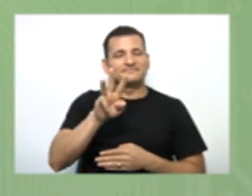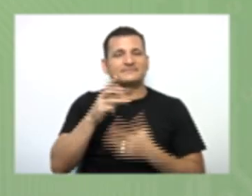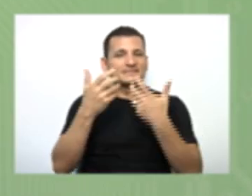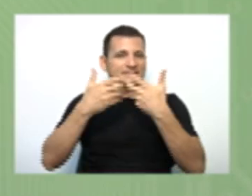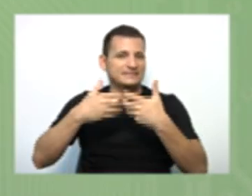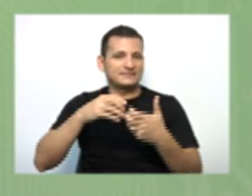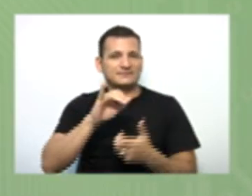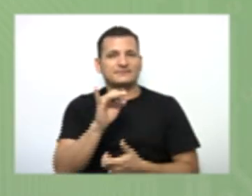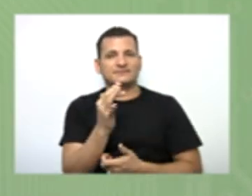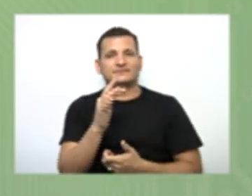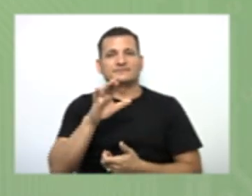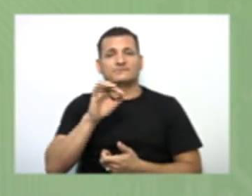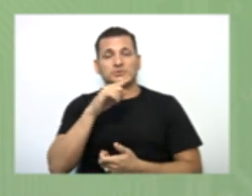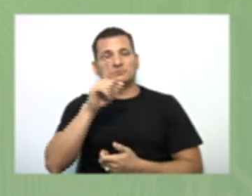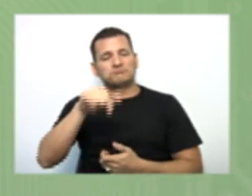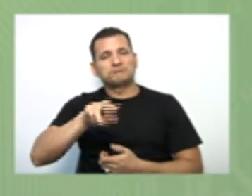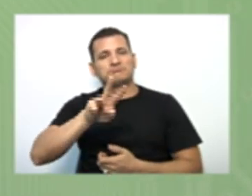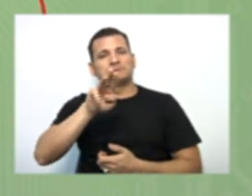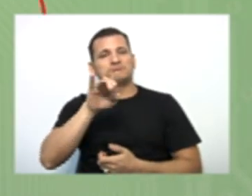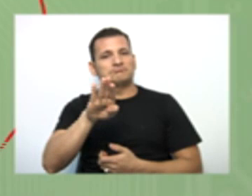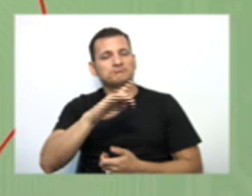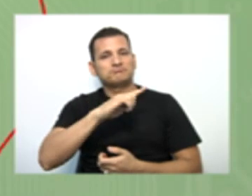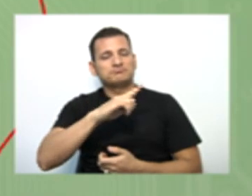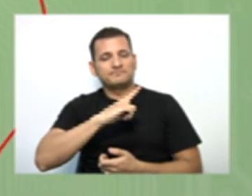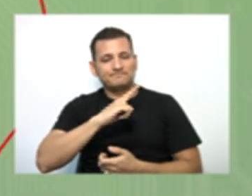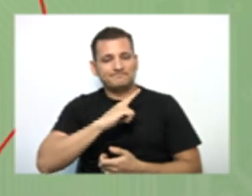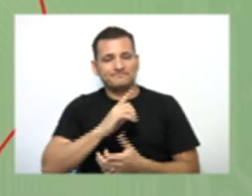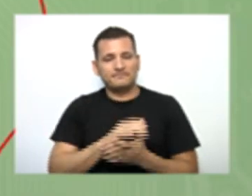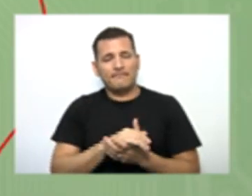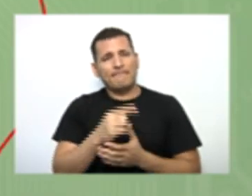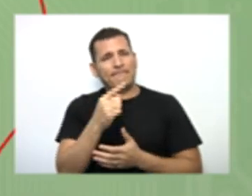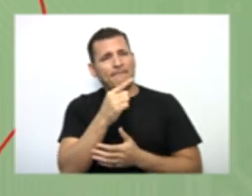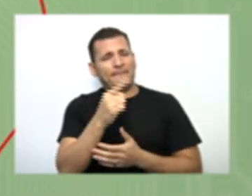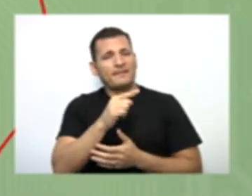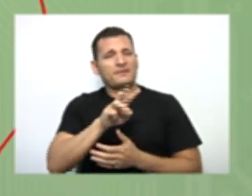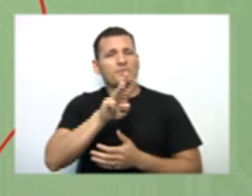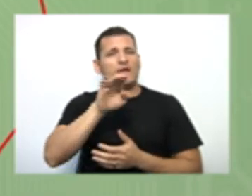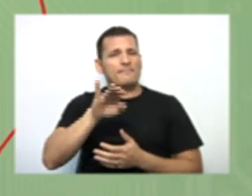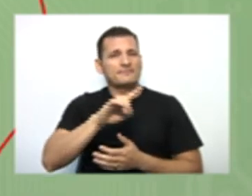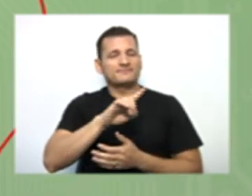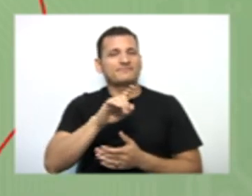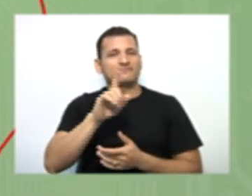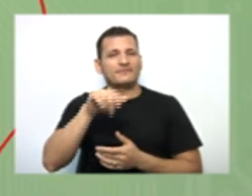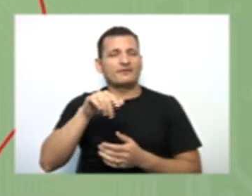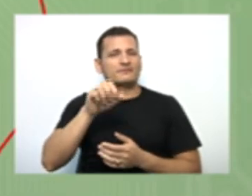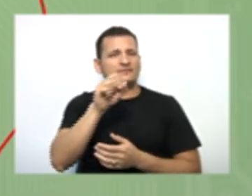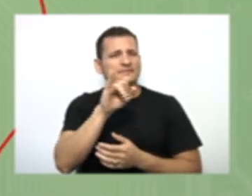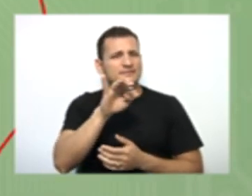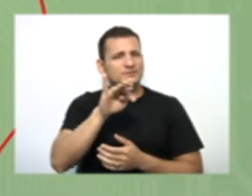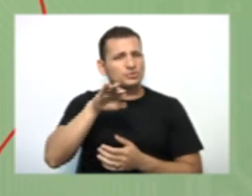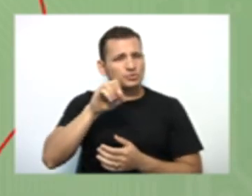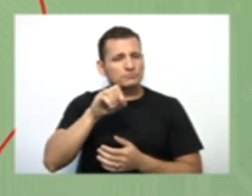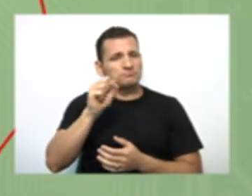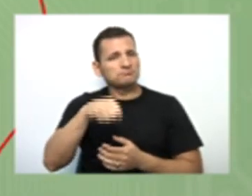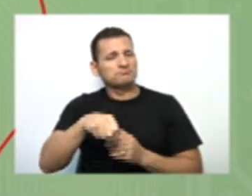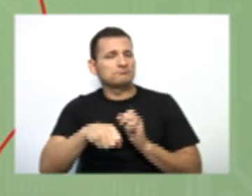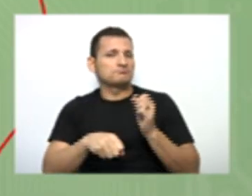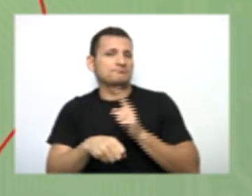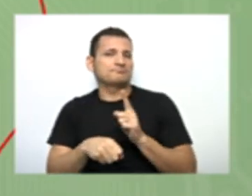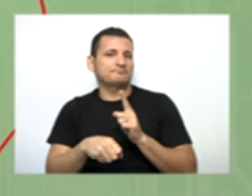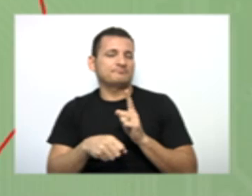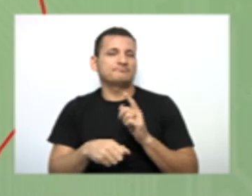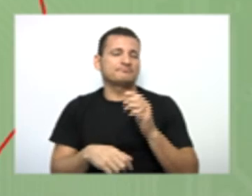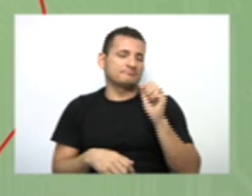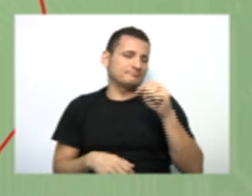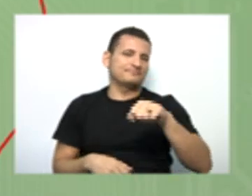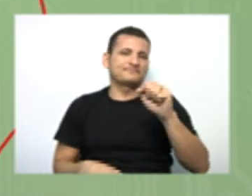IFRO, uma página web. Posso dizer que essa página do IFRO, esse portal, é um sítio web? Sim ou não?